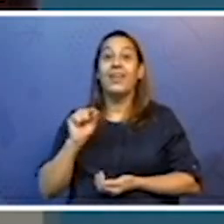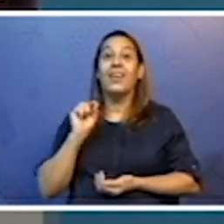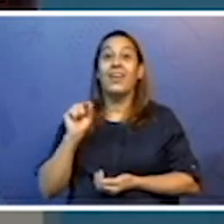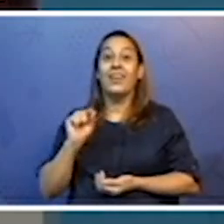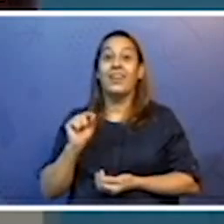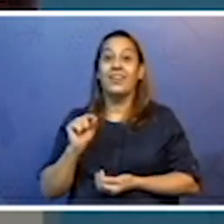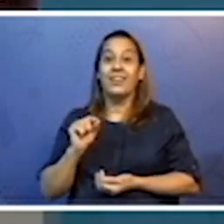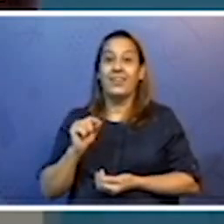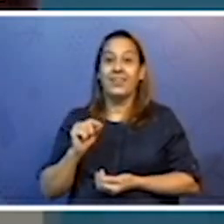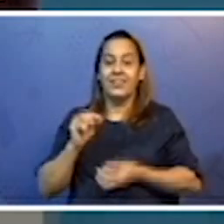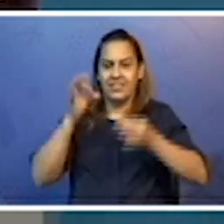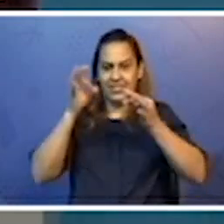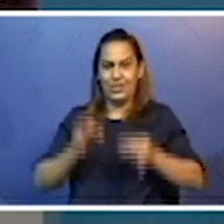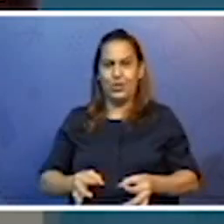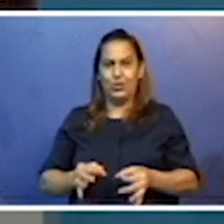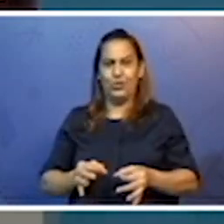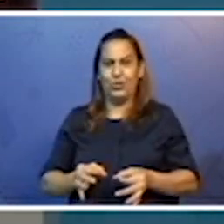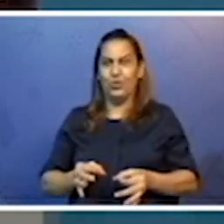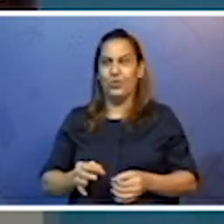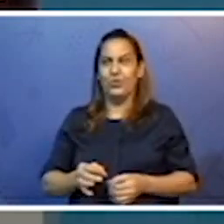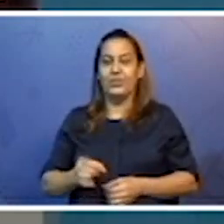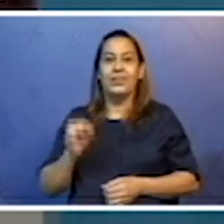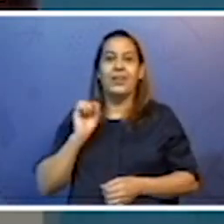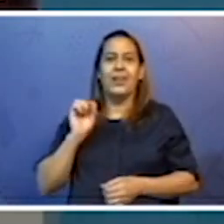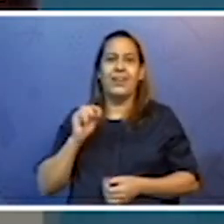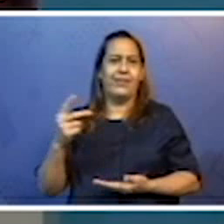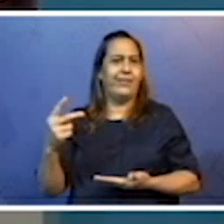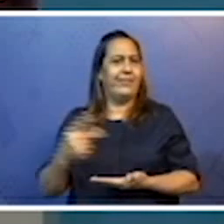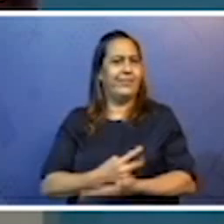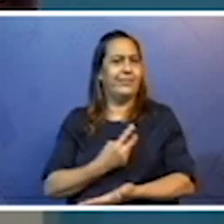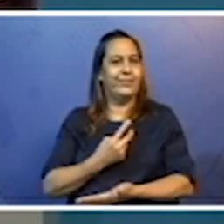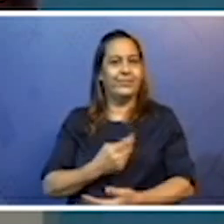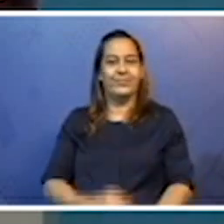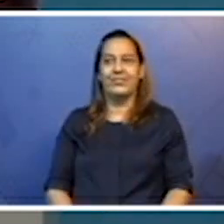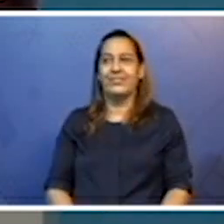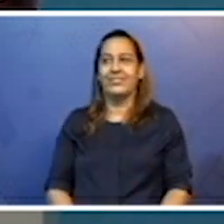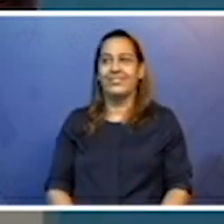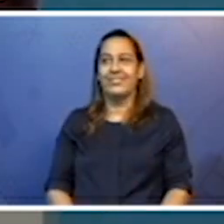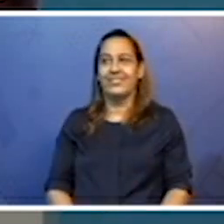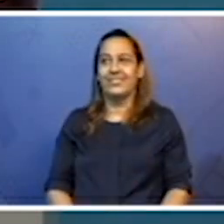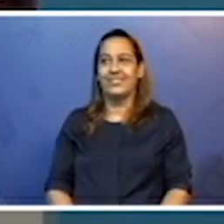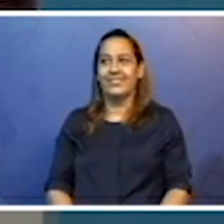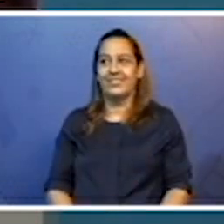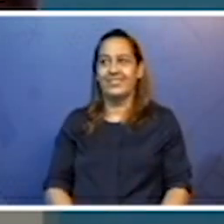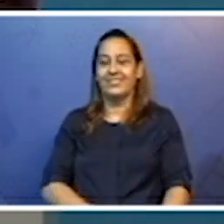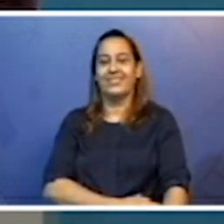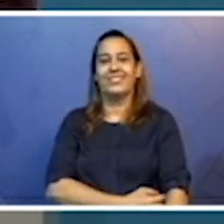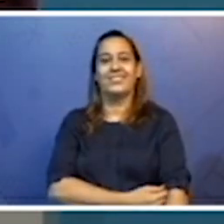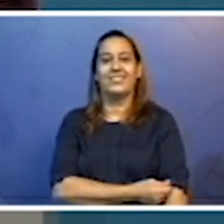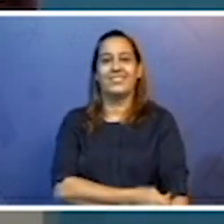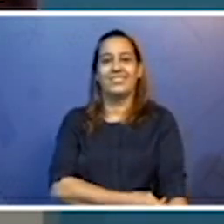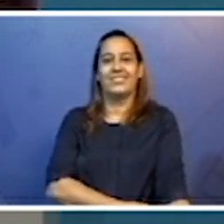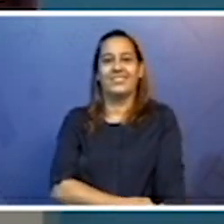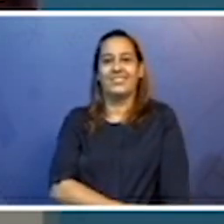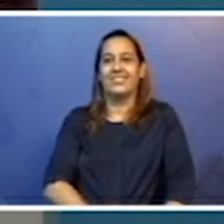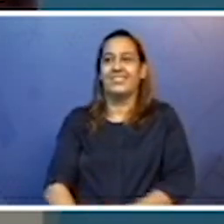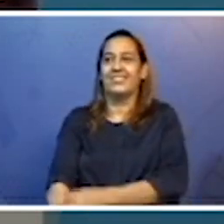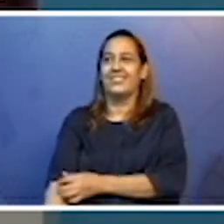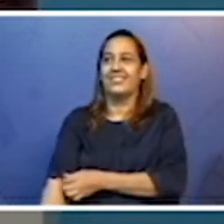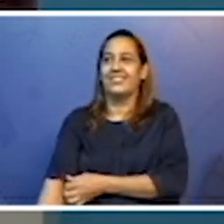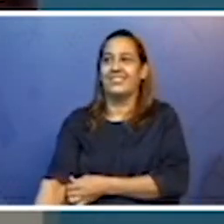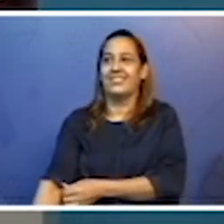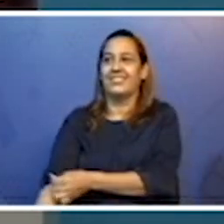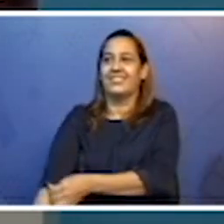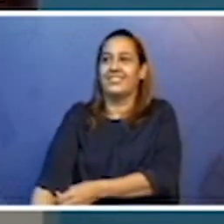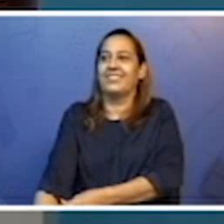é que chegou perto? Quem é que passou longe do um? E quem é que foi na mosca? Colocou um lá. Quero